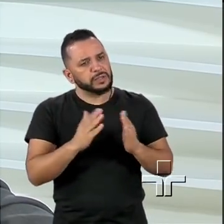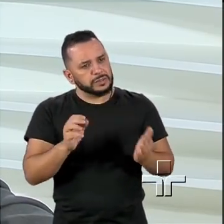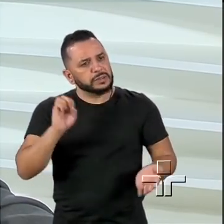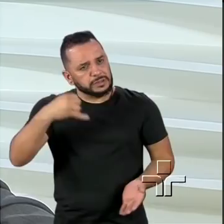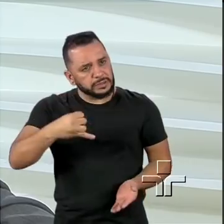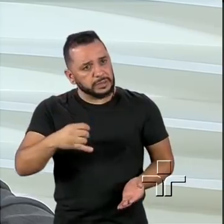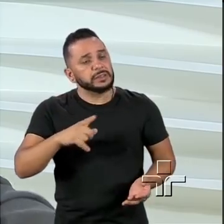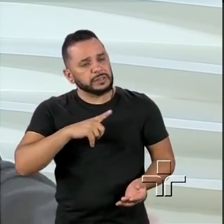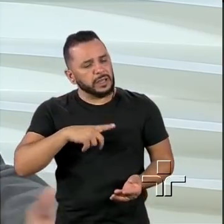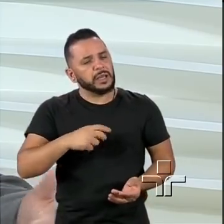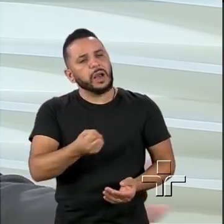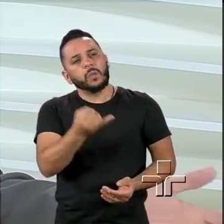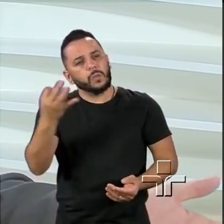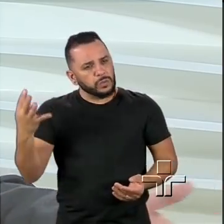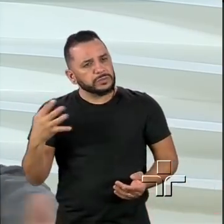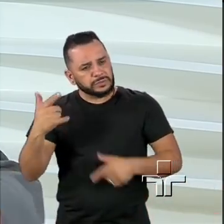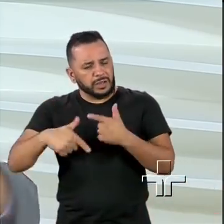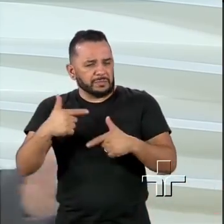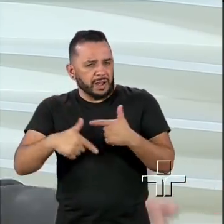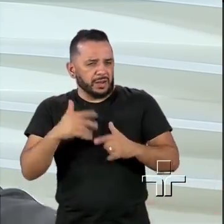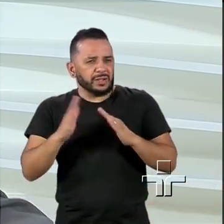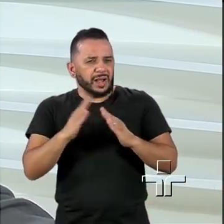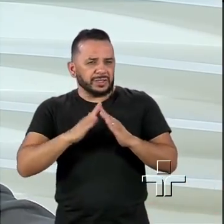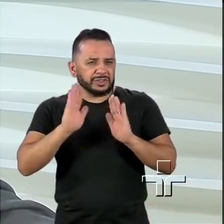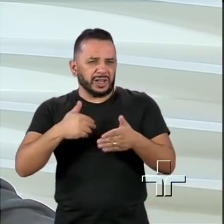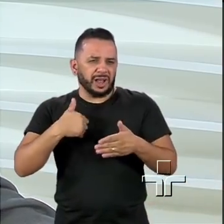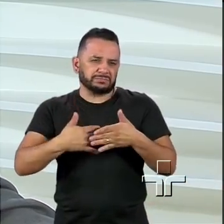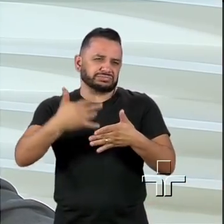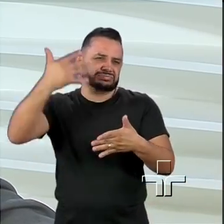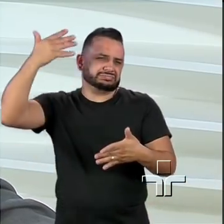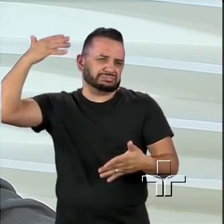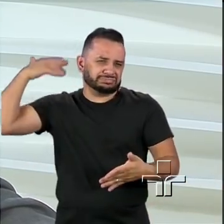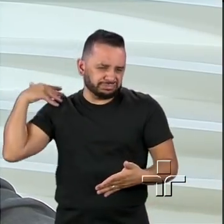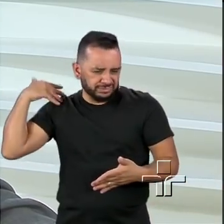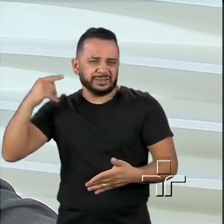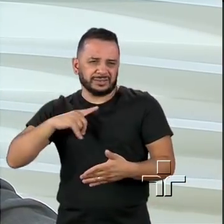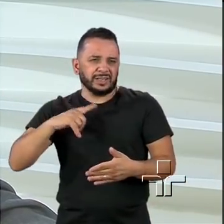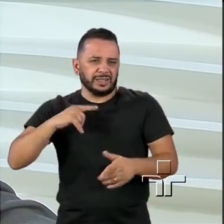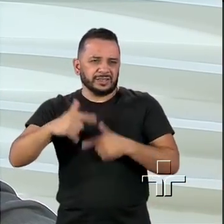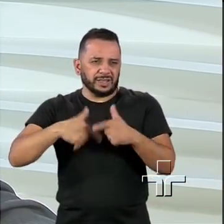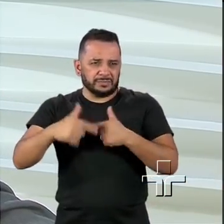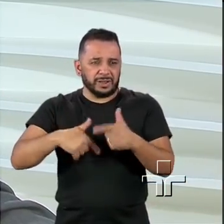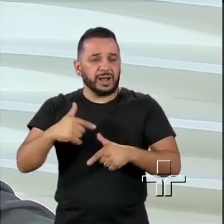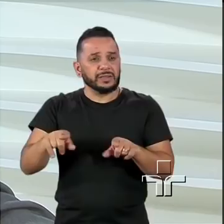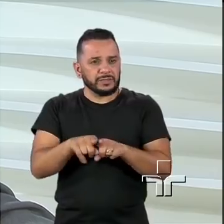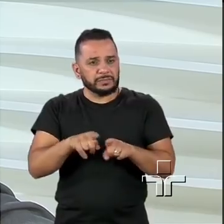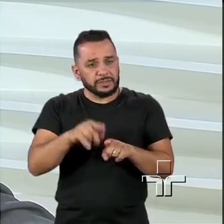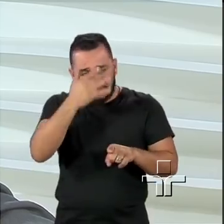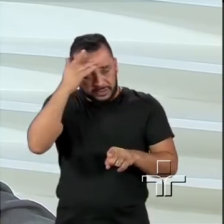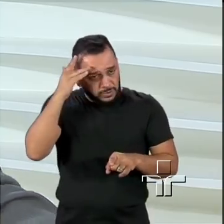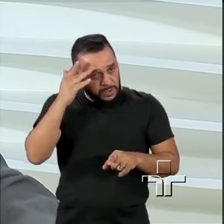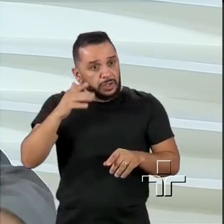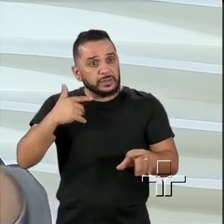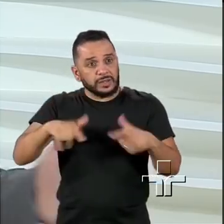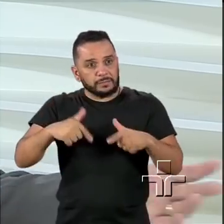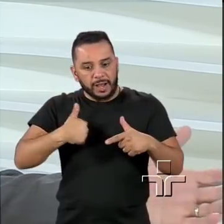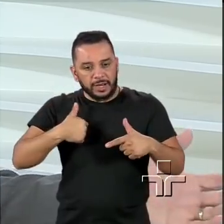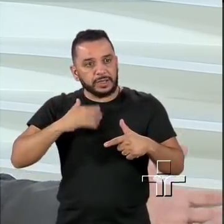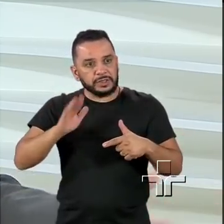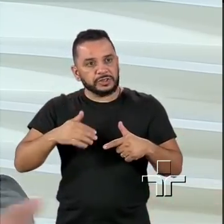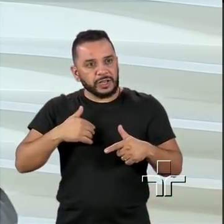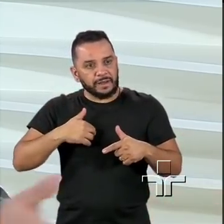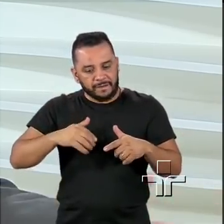tem gente que trabalha em casa, não é de hoje, desde sempre. Aliás, desde a oficina de costura, trabalha em casa, desde a década